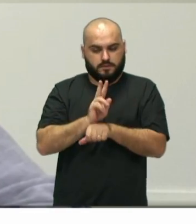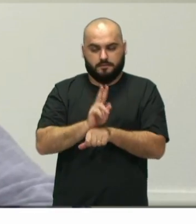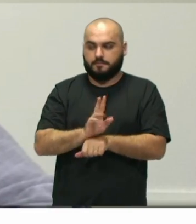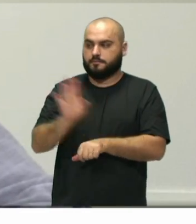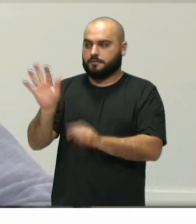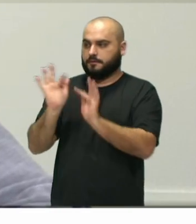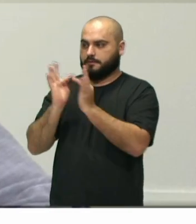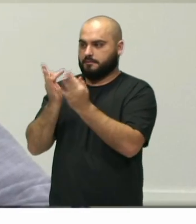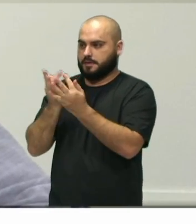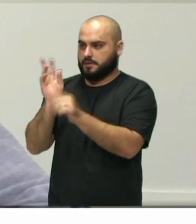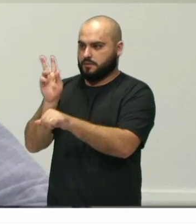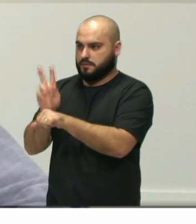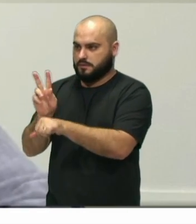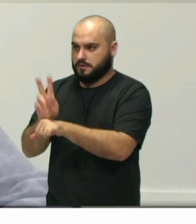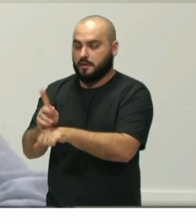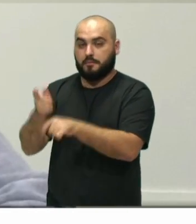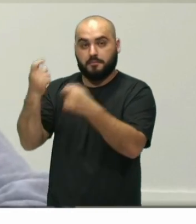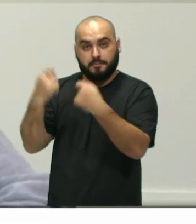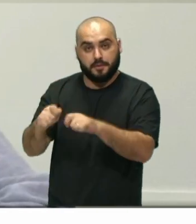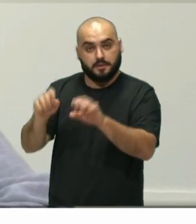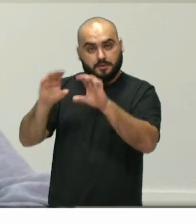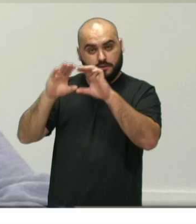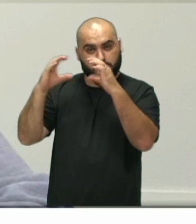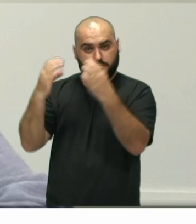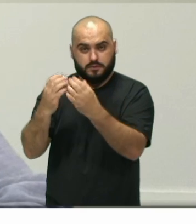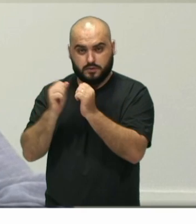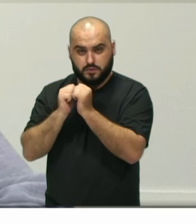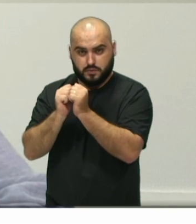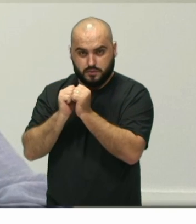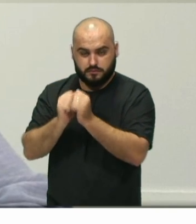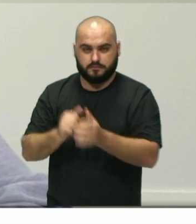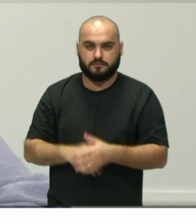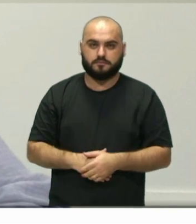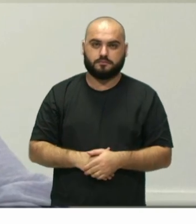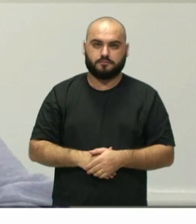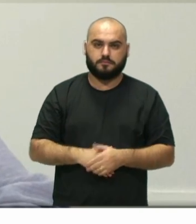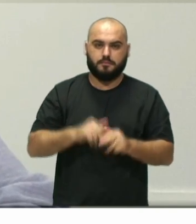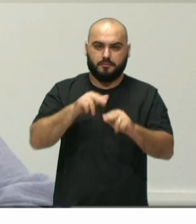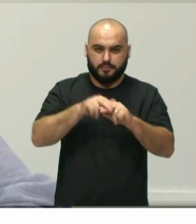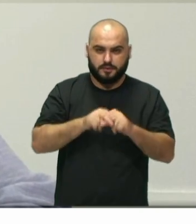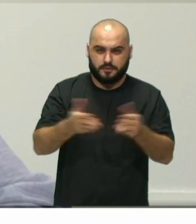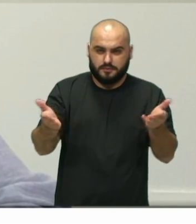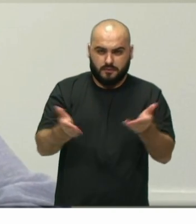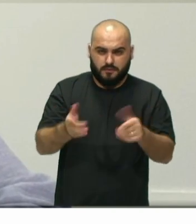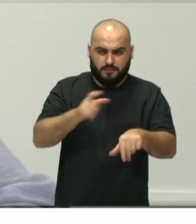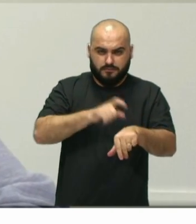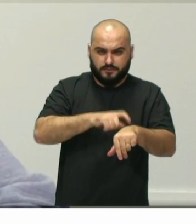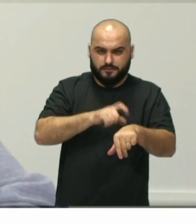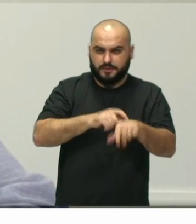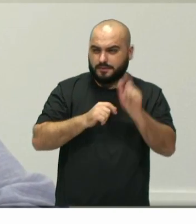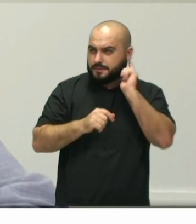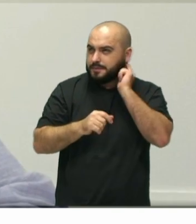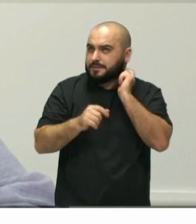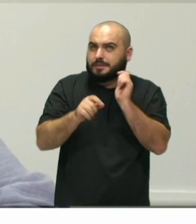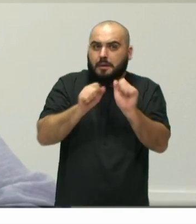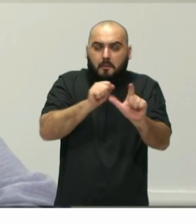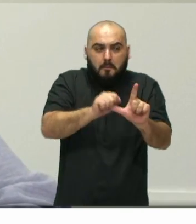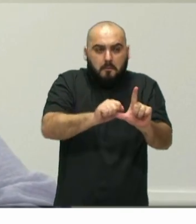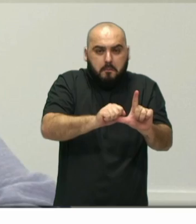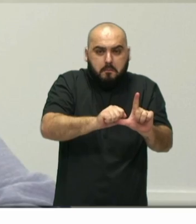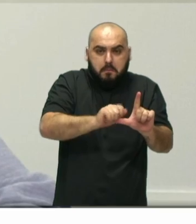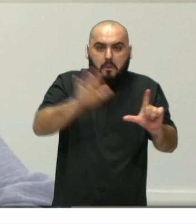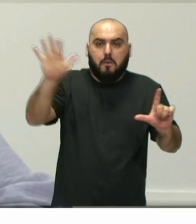gente vai precisar disso, da comunidade. Como a gente está vivendo um pico de transmissão muito grande, os números crescem todo